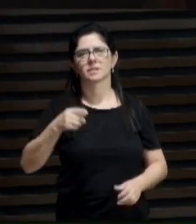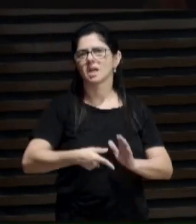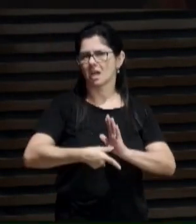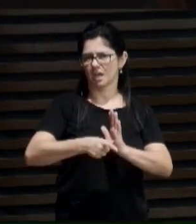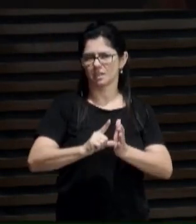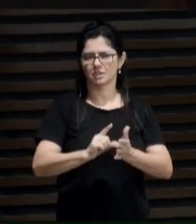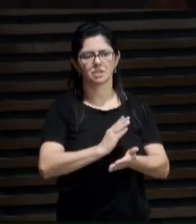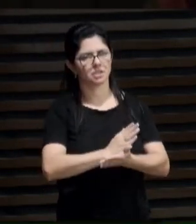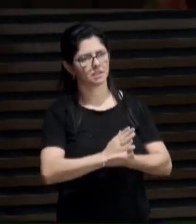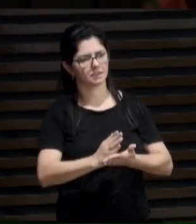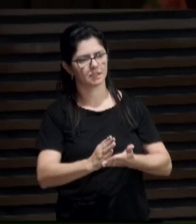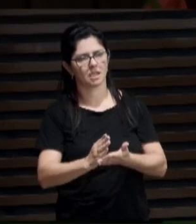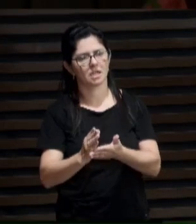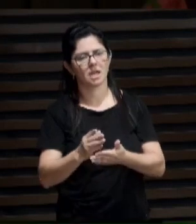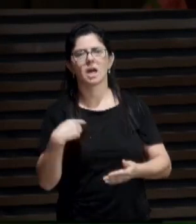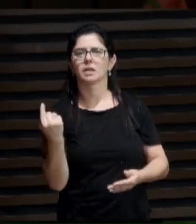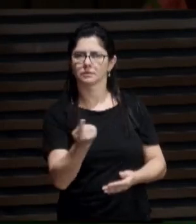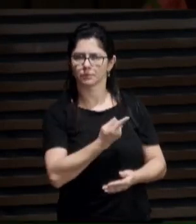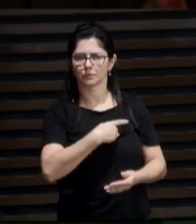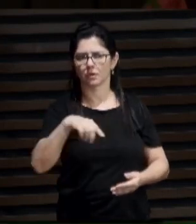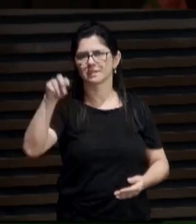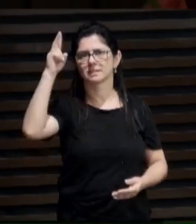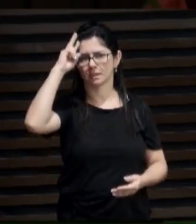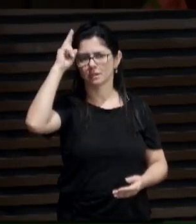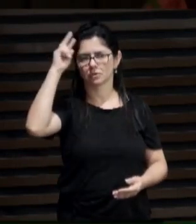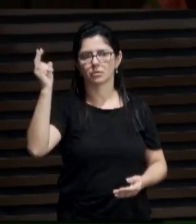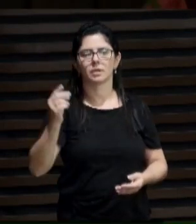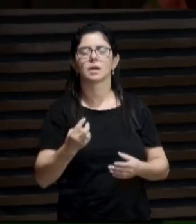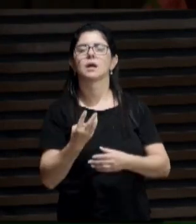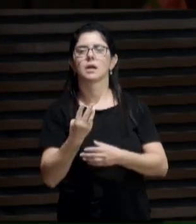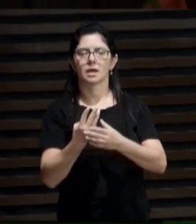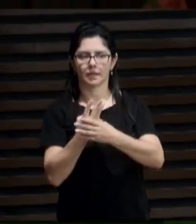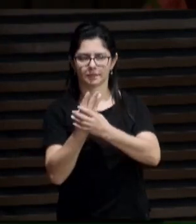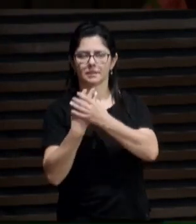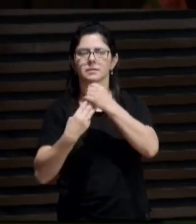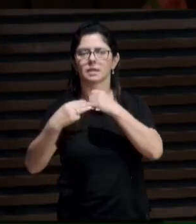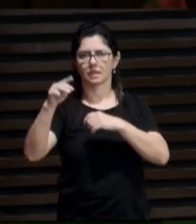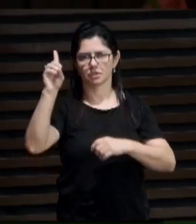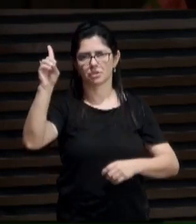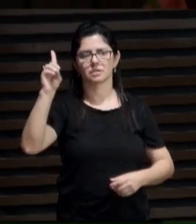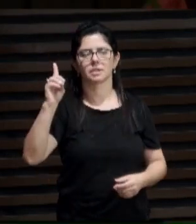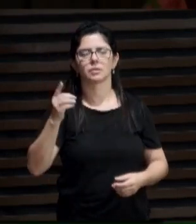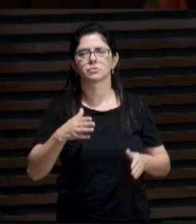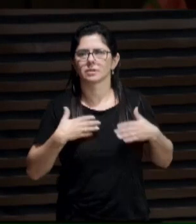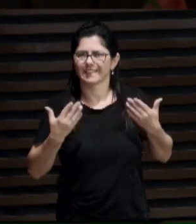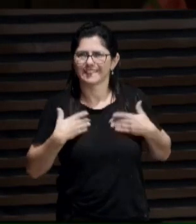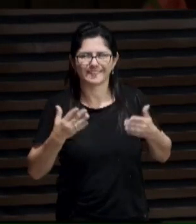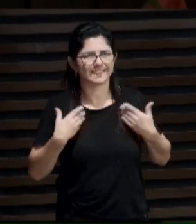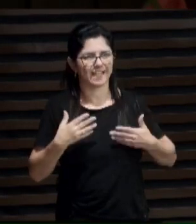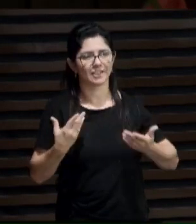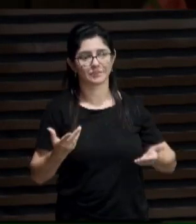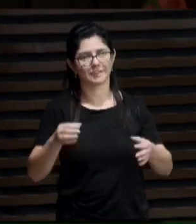de começar a nossa história, a Trindade se alegrava na perfeição mútua e